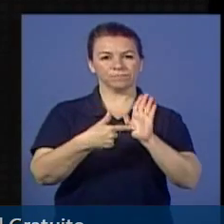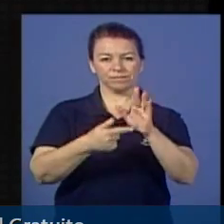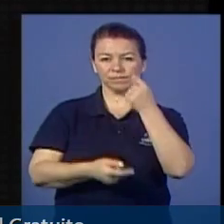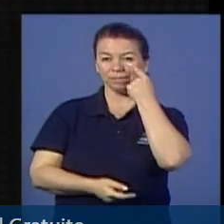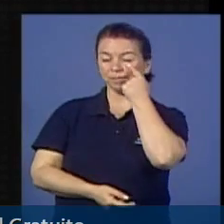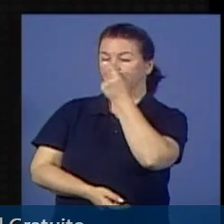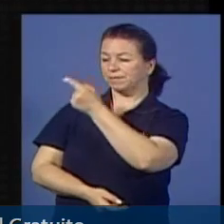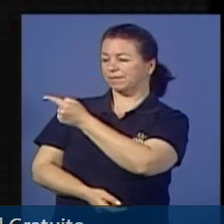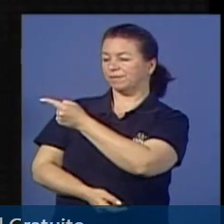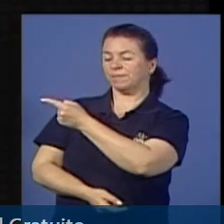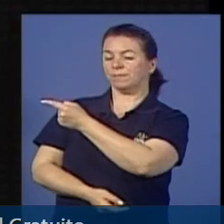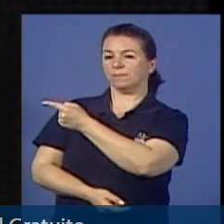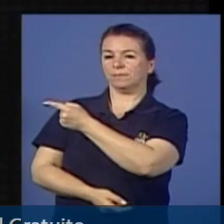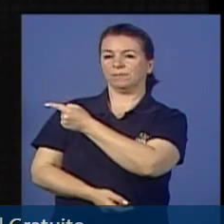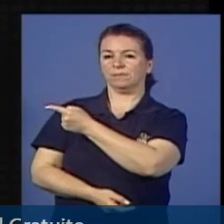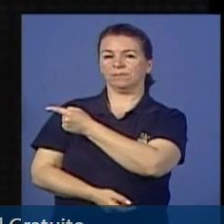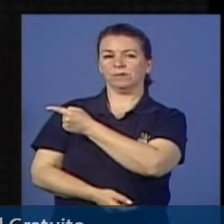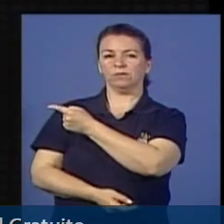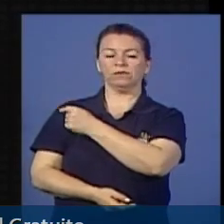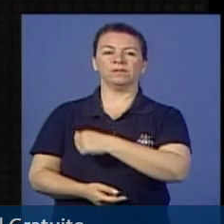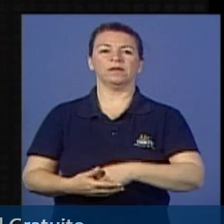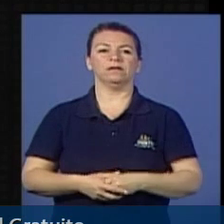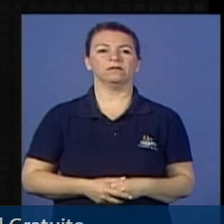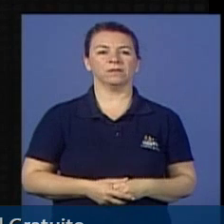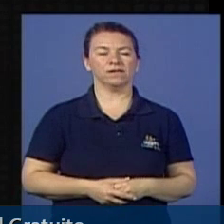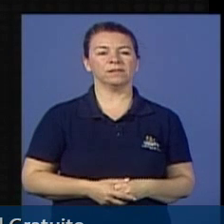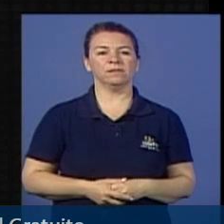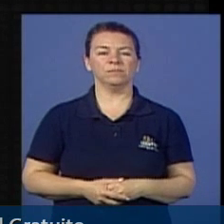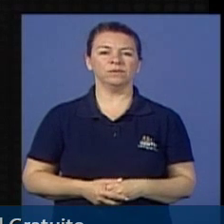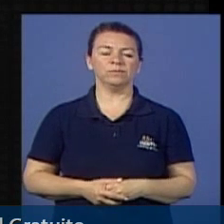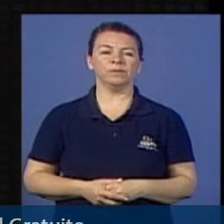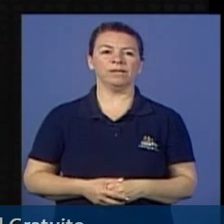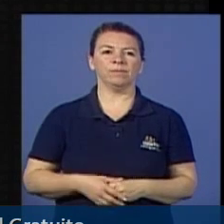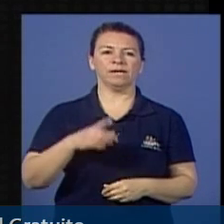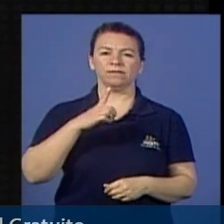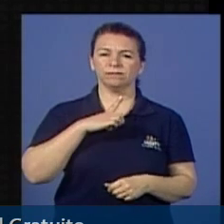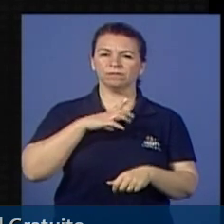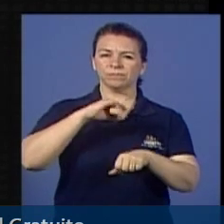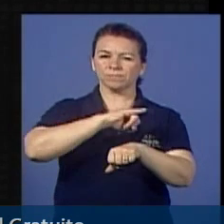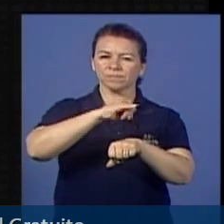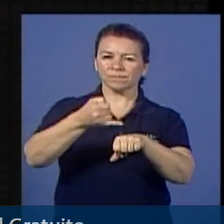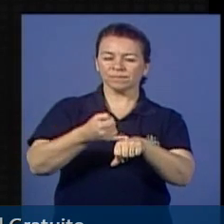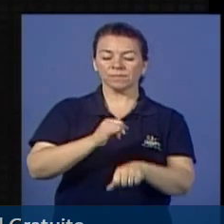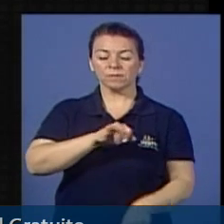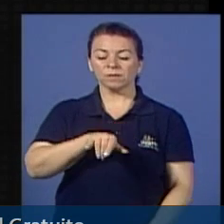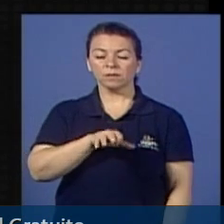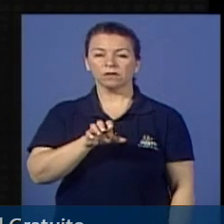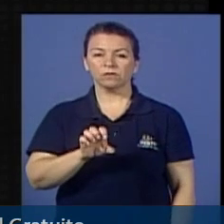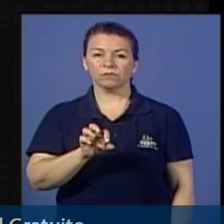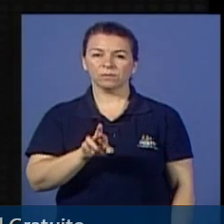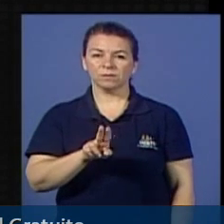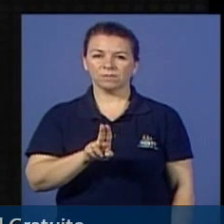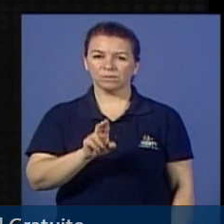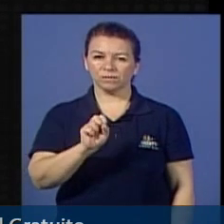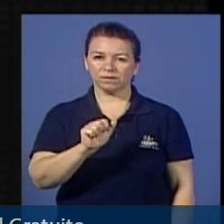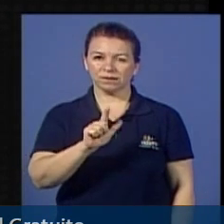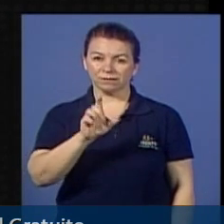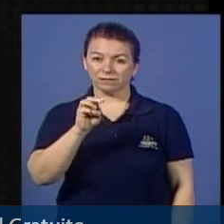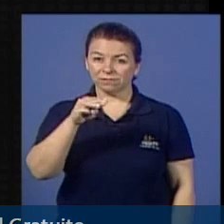volta pra mim, Coruja. Eles estão colocando Jerusalém ao centro. E nós temos aqui, então, a visão bem religiosa, né,